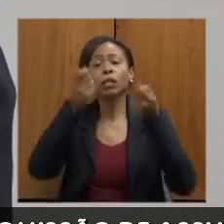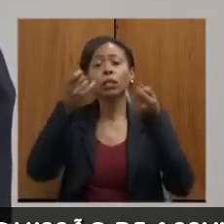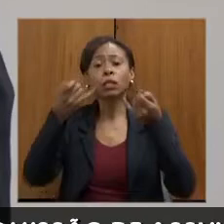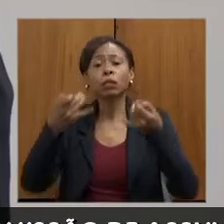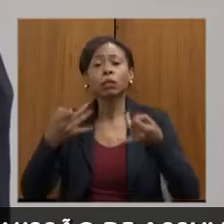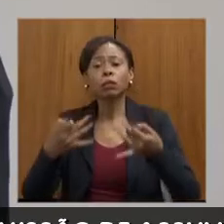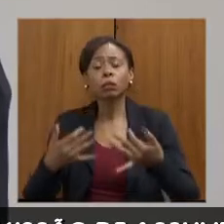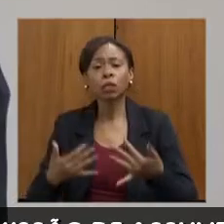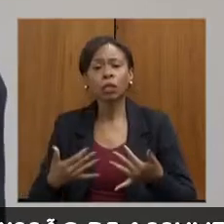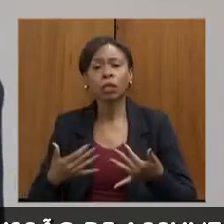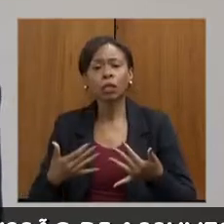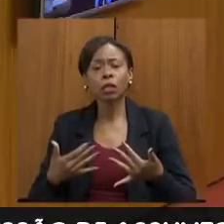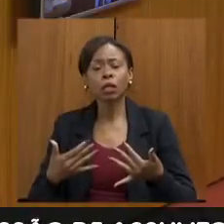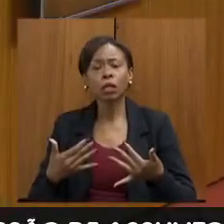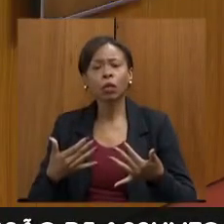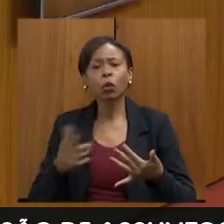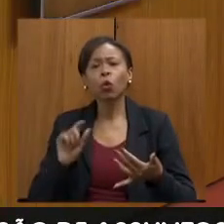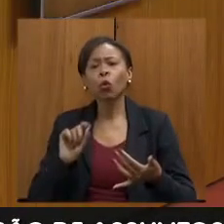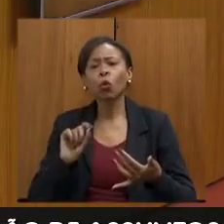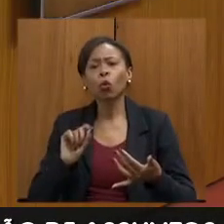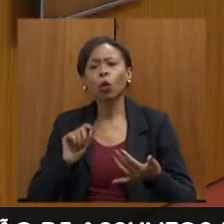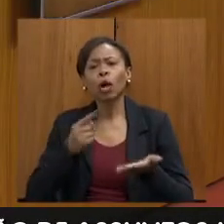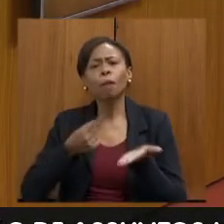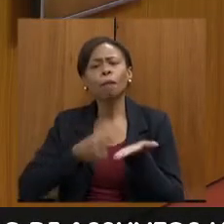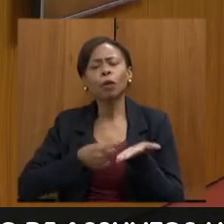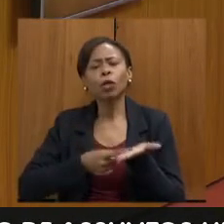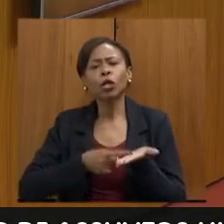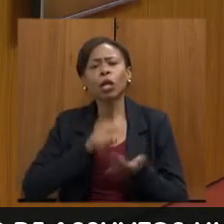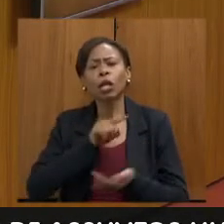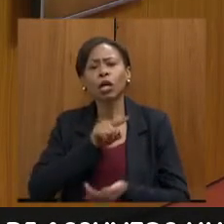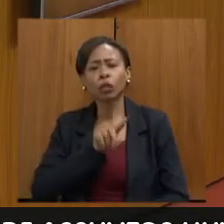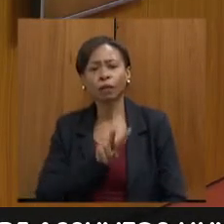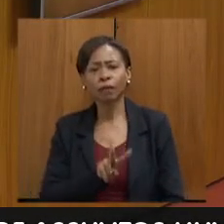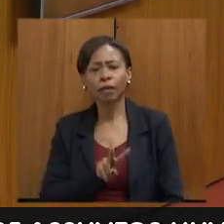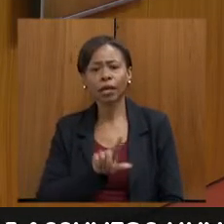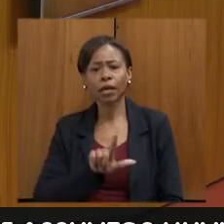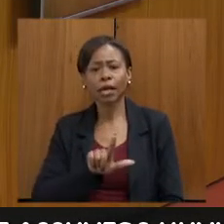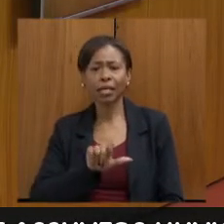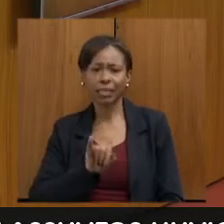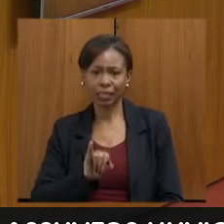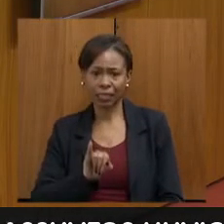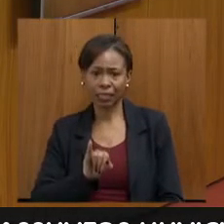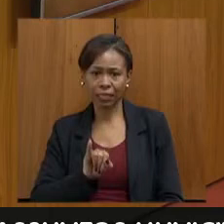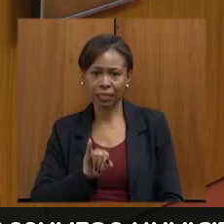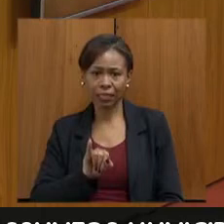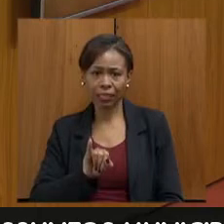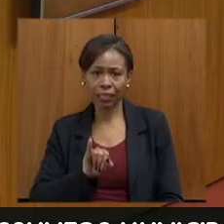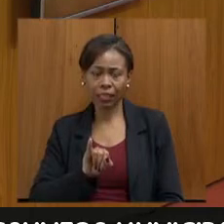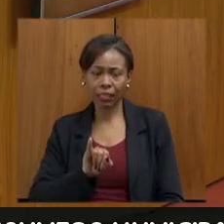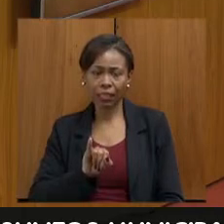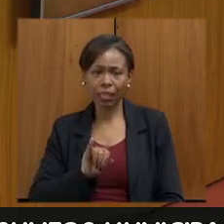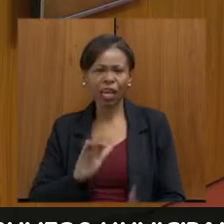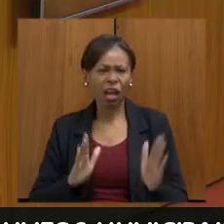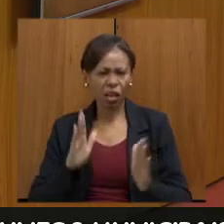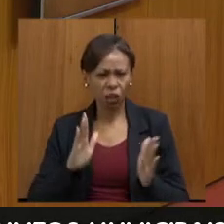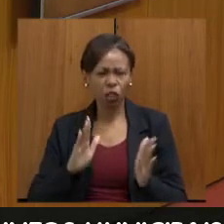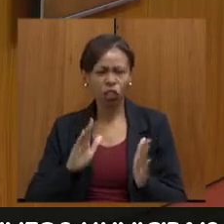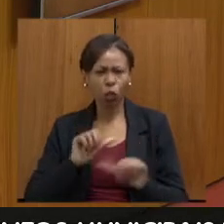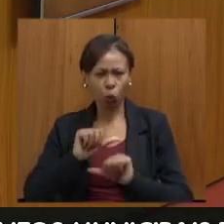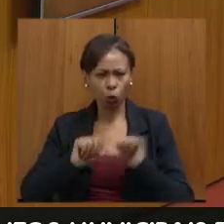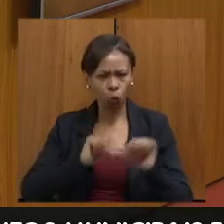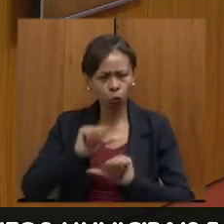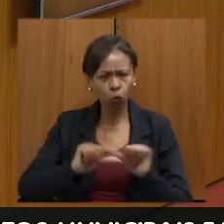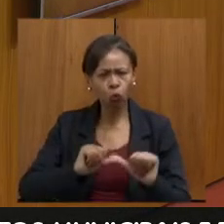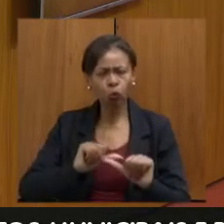para nós todos os entendimentos que foram feitos com a Vl neste momento agora na renovação da Vl